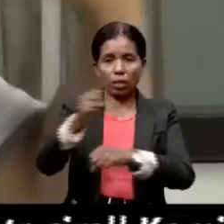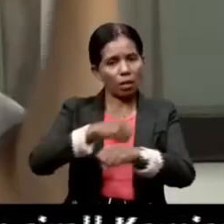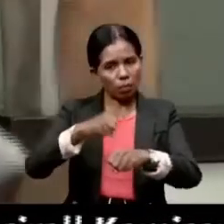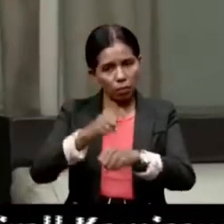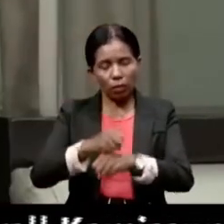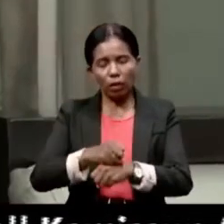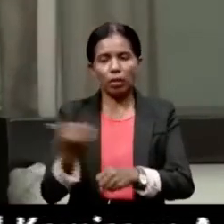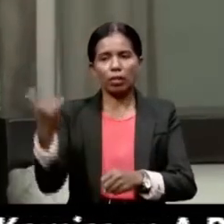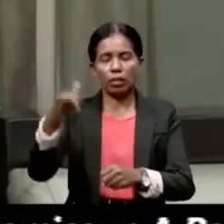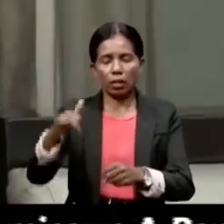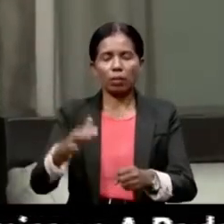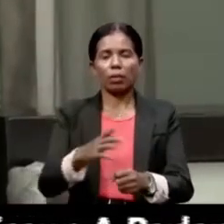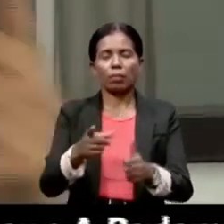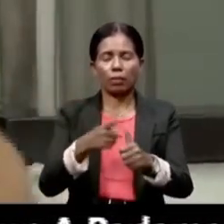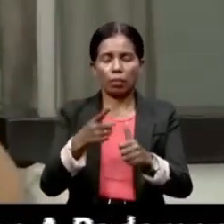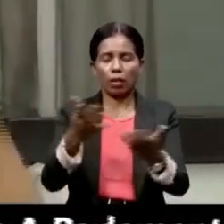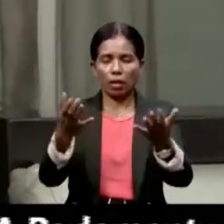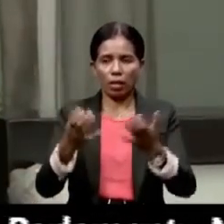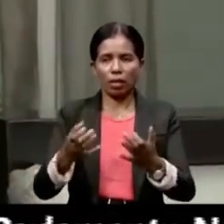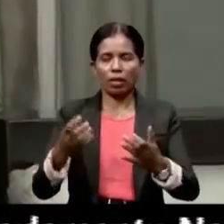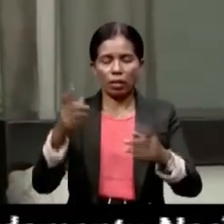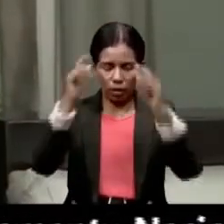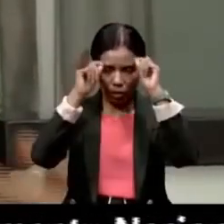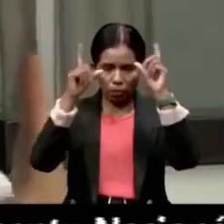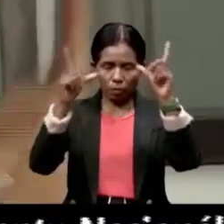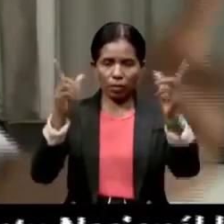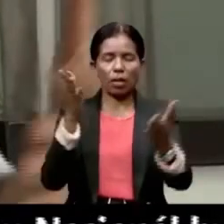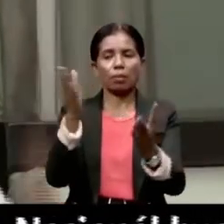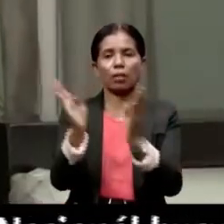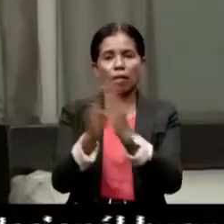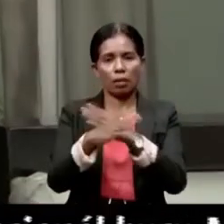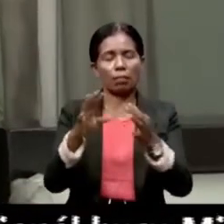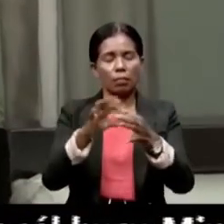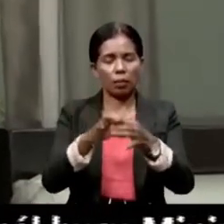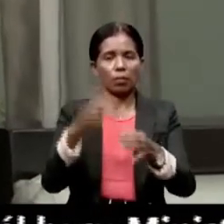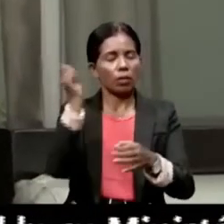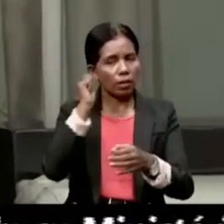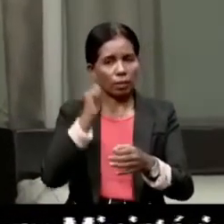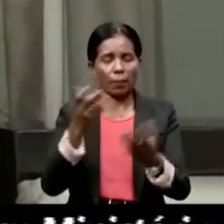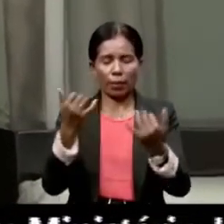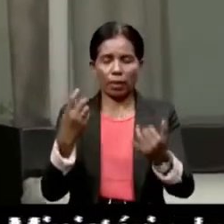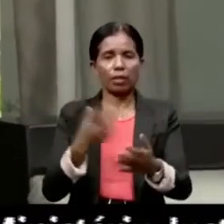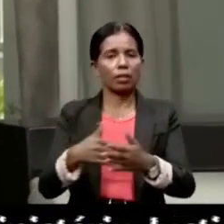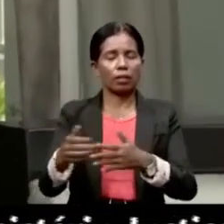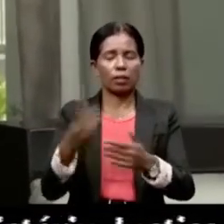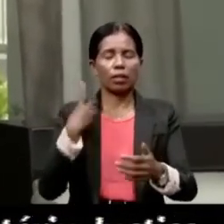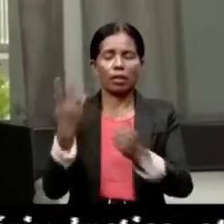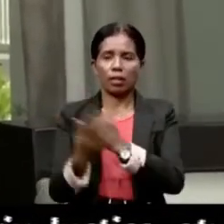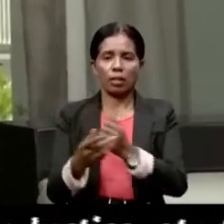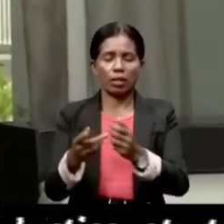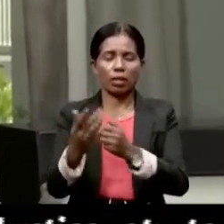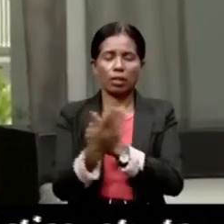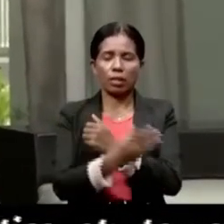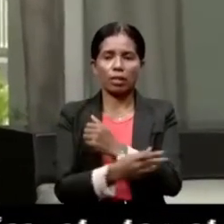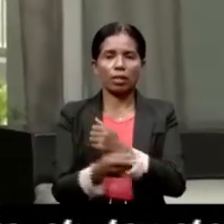sira makululu kotuona akara parita sai membro permanente e depende ita ne conisam agora era ilaran se era